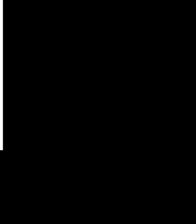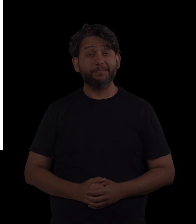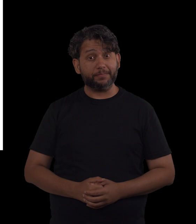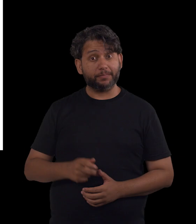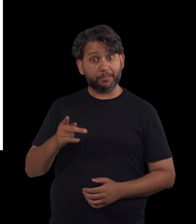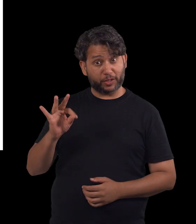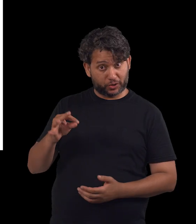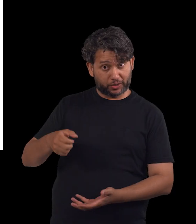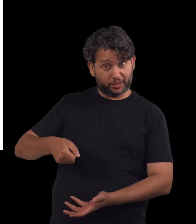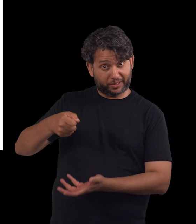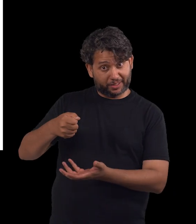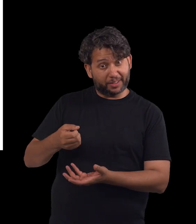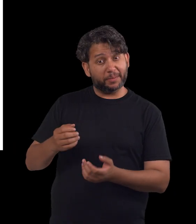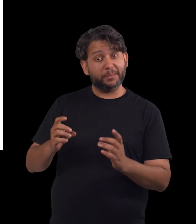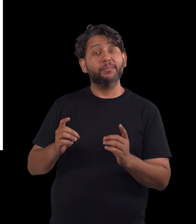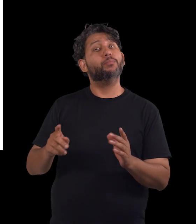O kit pedagógico.